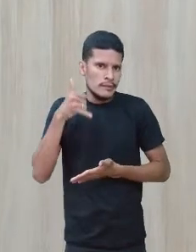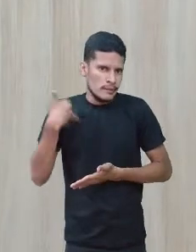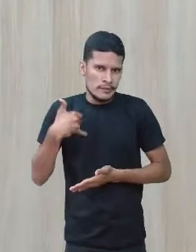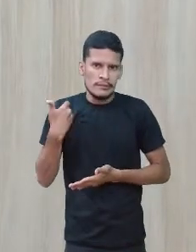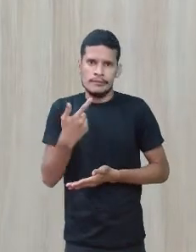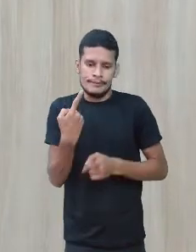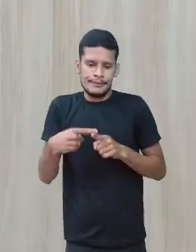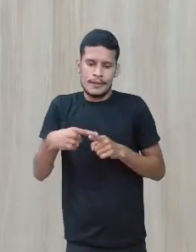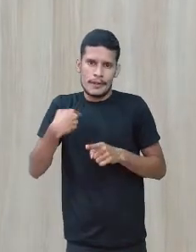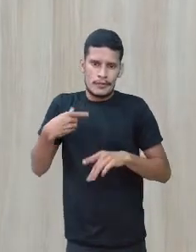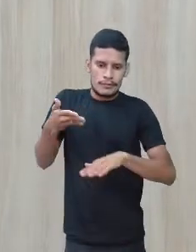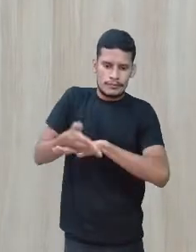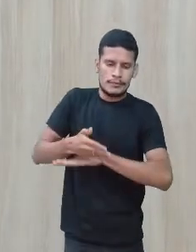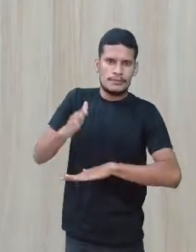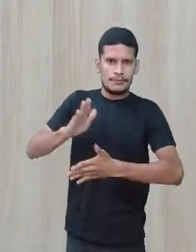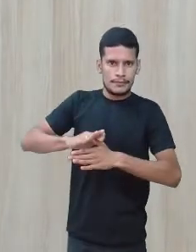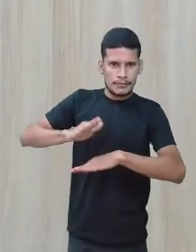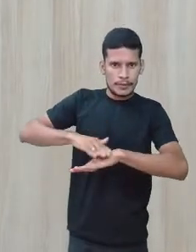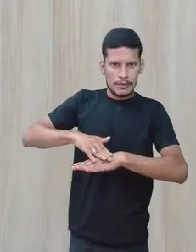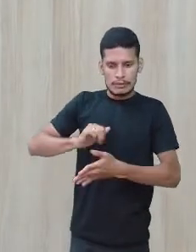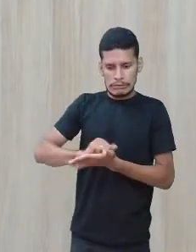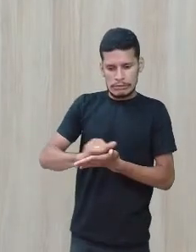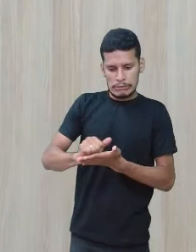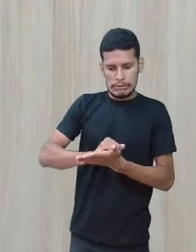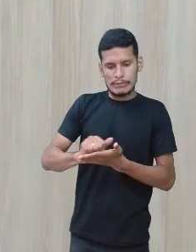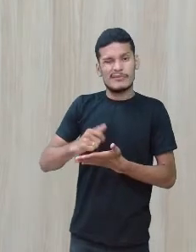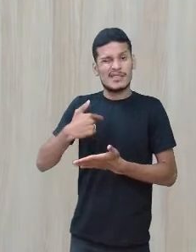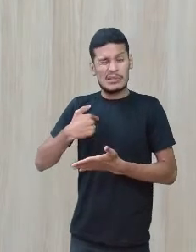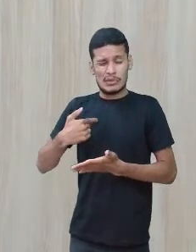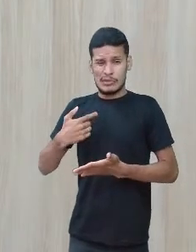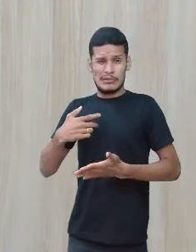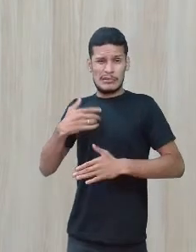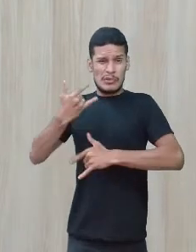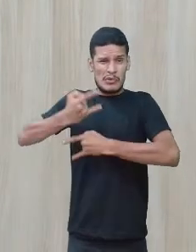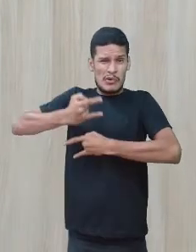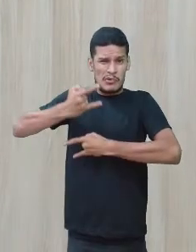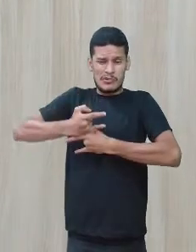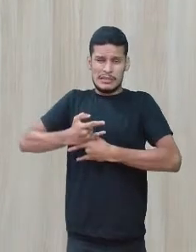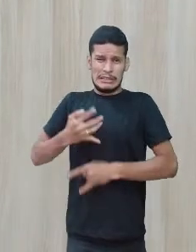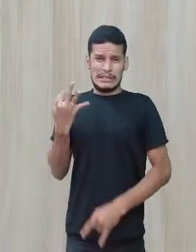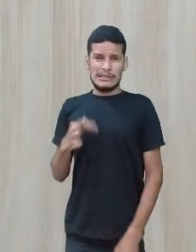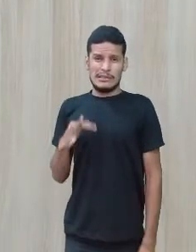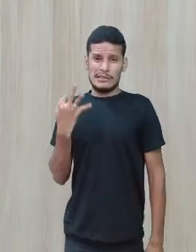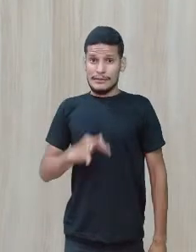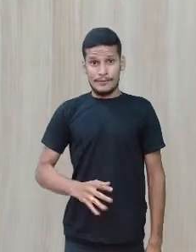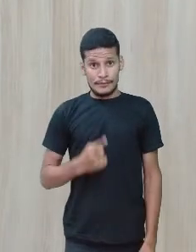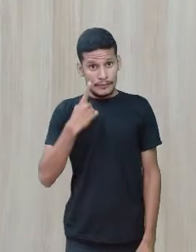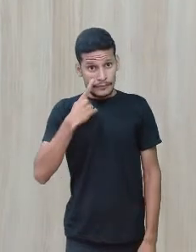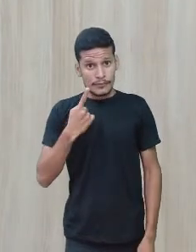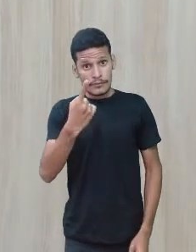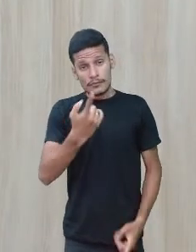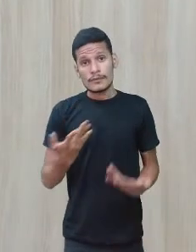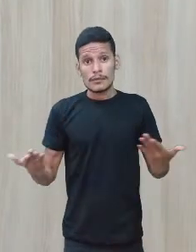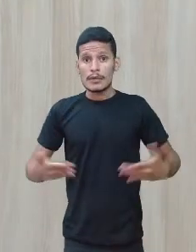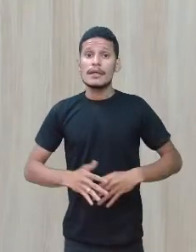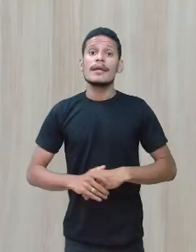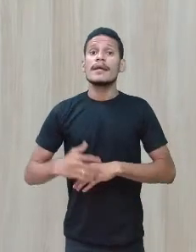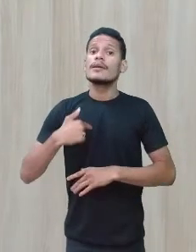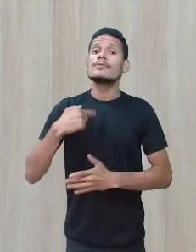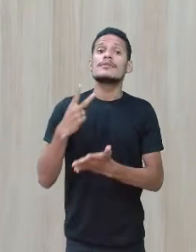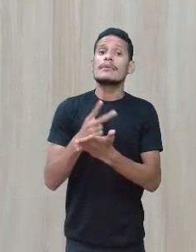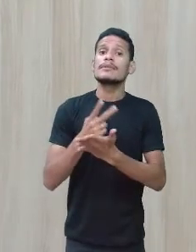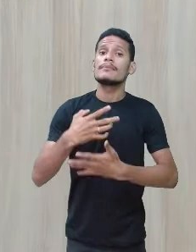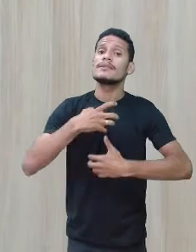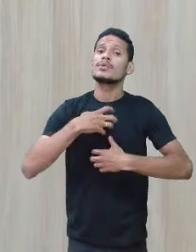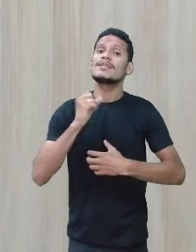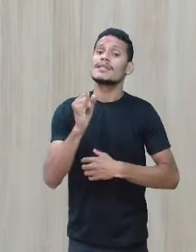a faxina, quando eu termino eu paro assim, ó, minha coluna, só Jesus na causa. E aí, por quê? Eu geralmente sinto isso quando eu tô